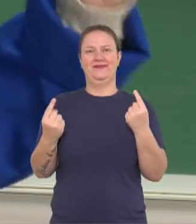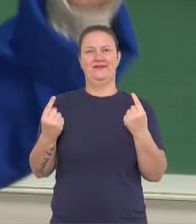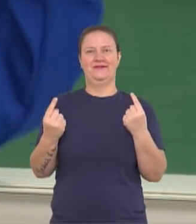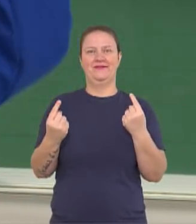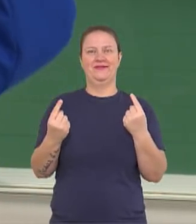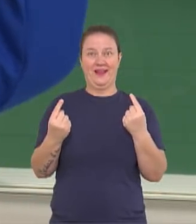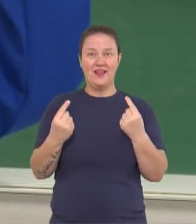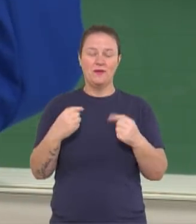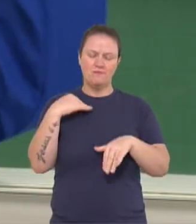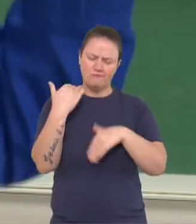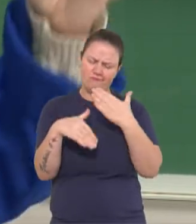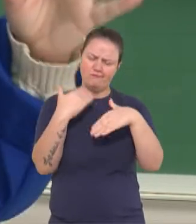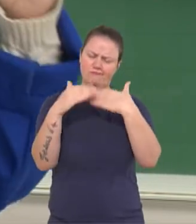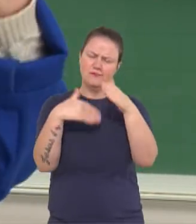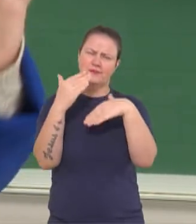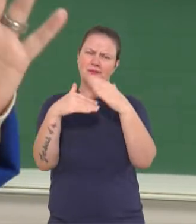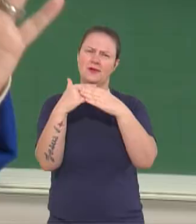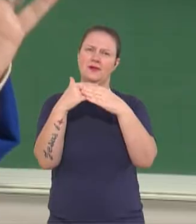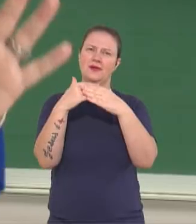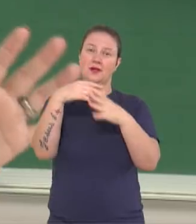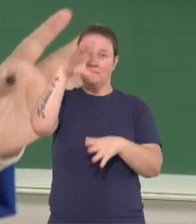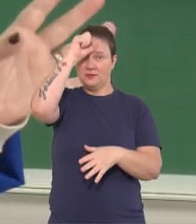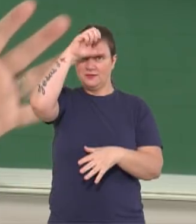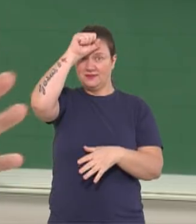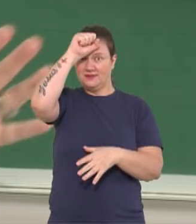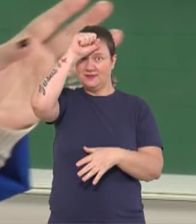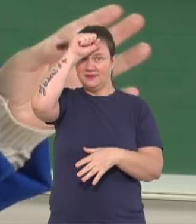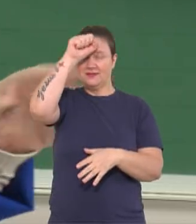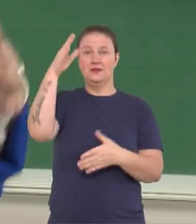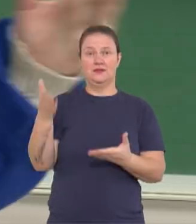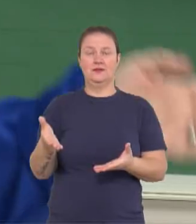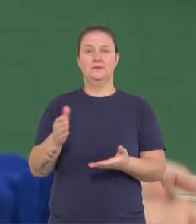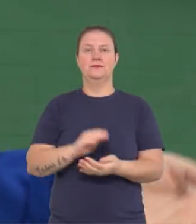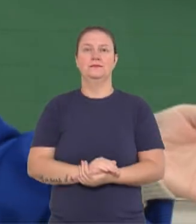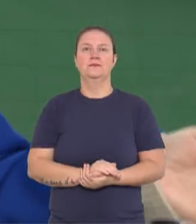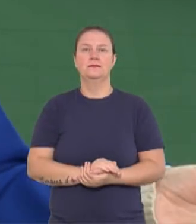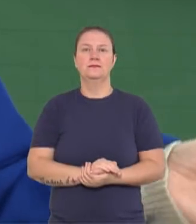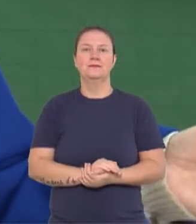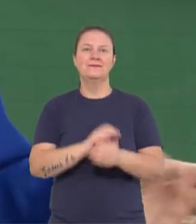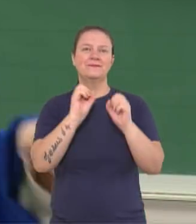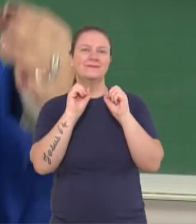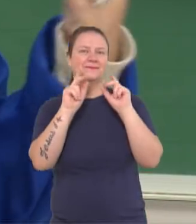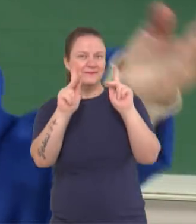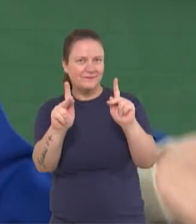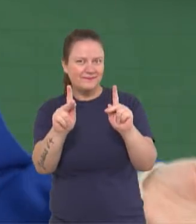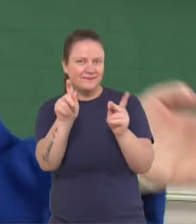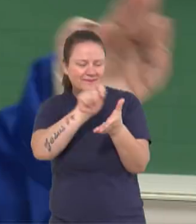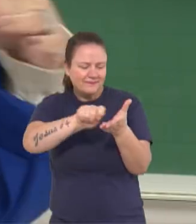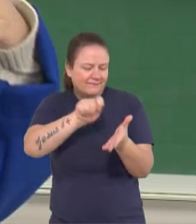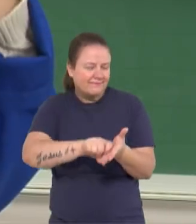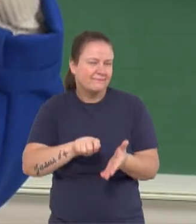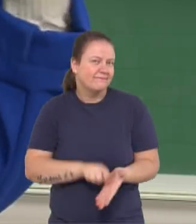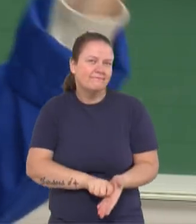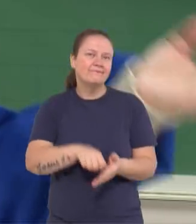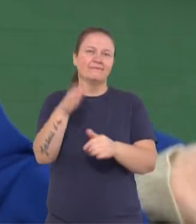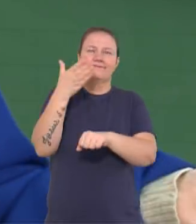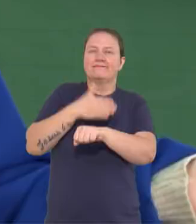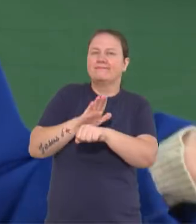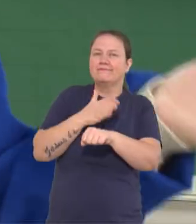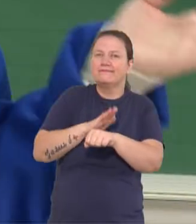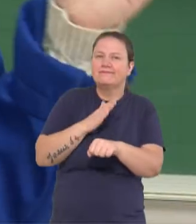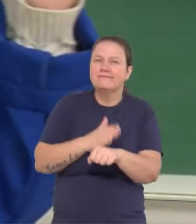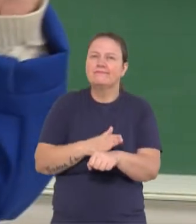enriquecer o seu aparelho cognitivo aí, que é responsável pela aquisição dos saberes historicamente construídos, ok? Então vamos escrever, vamos tentar pensar